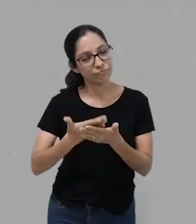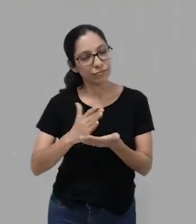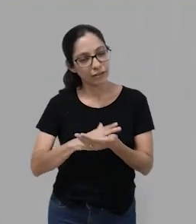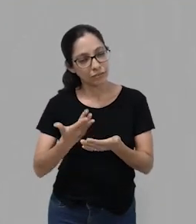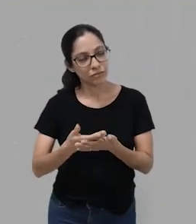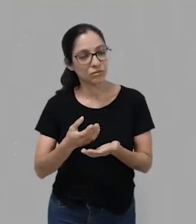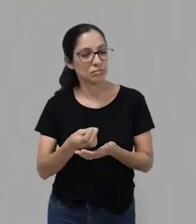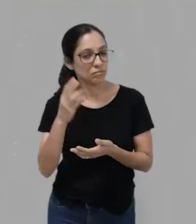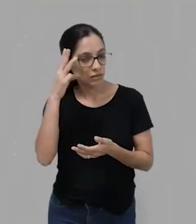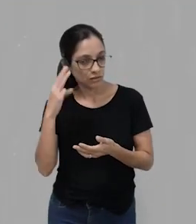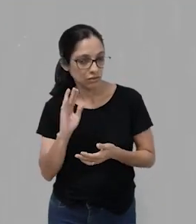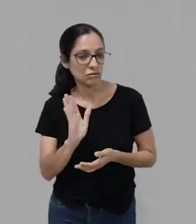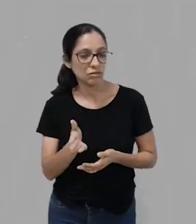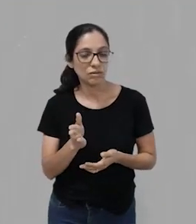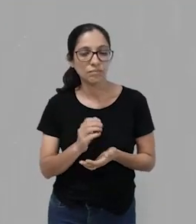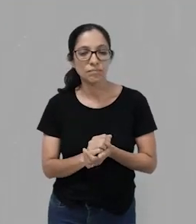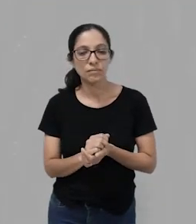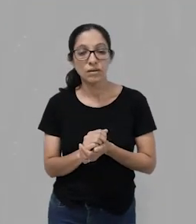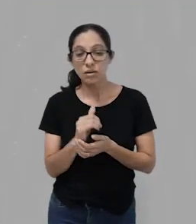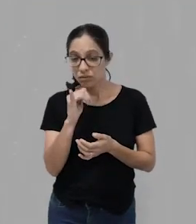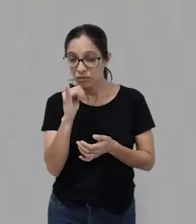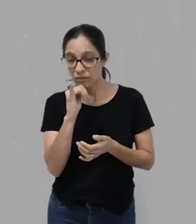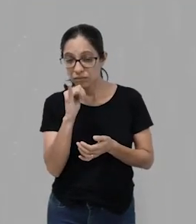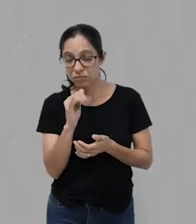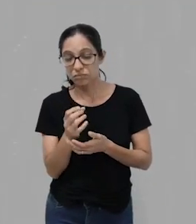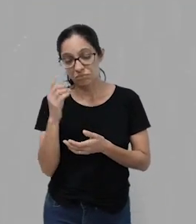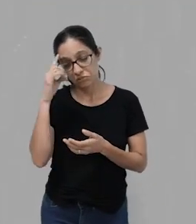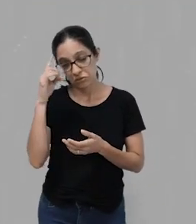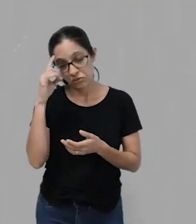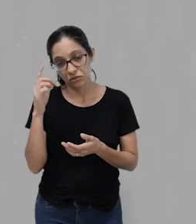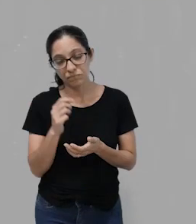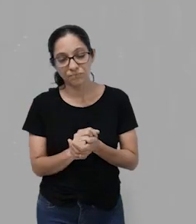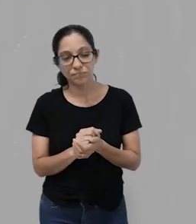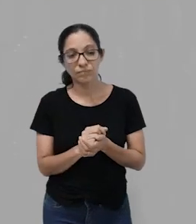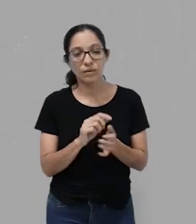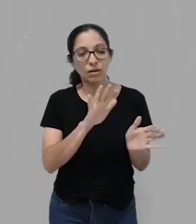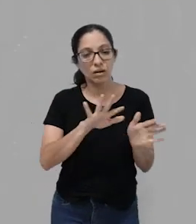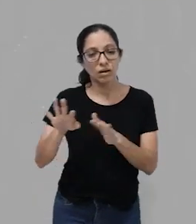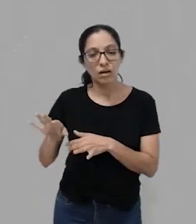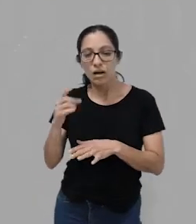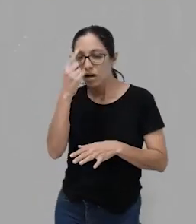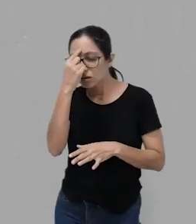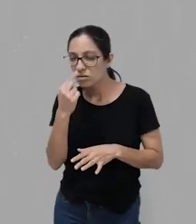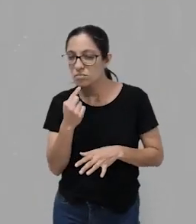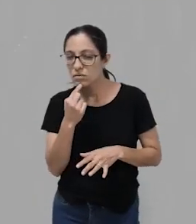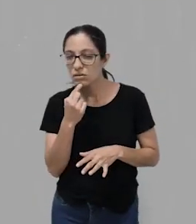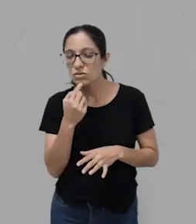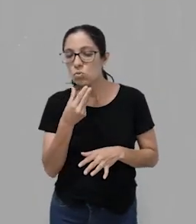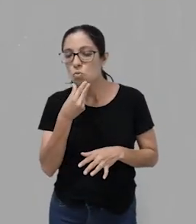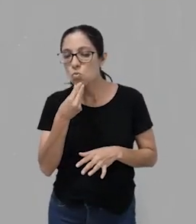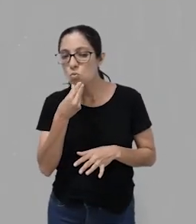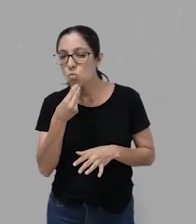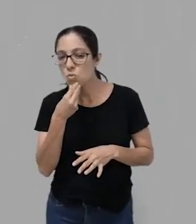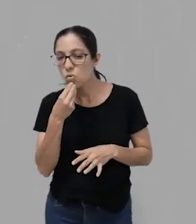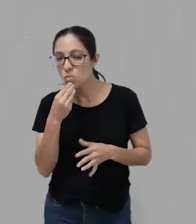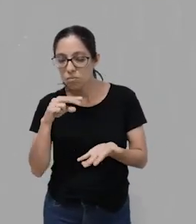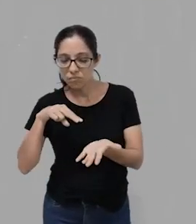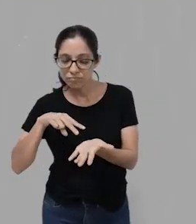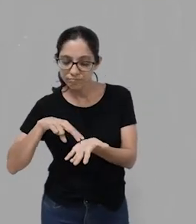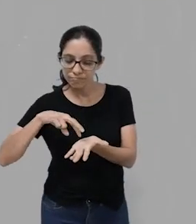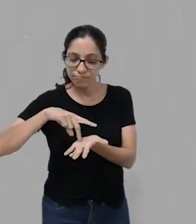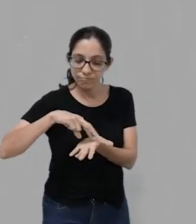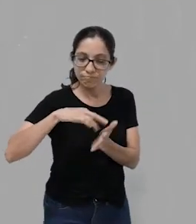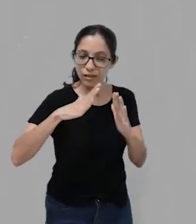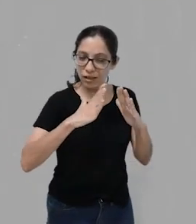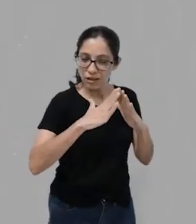período de chuva que nós estamos, encontrou uma poça d'água. O que ele vai fazer para não se sujar? Está indo para o trabalho, está indo para a